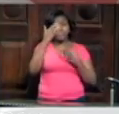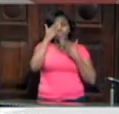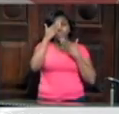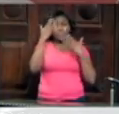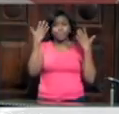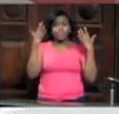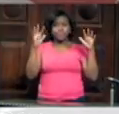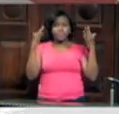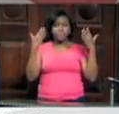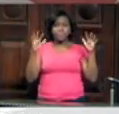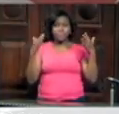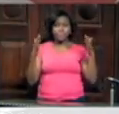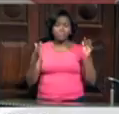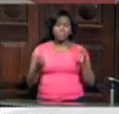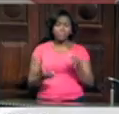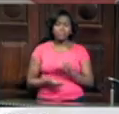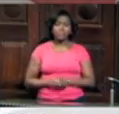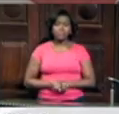Obrigado